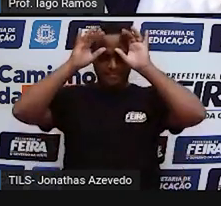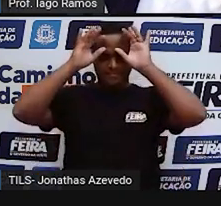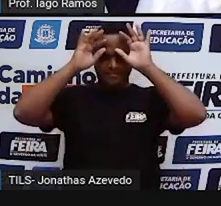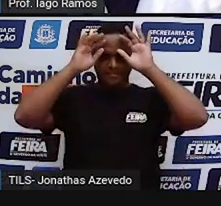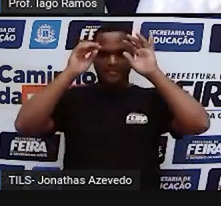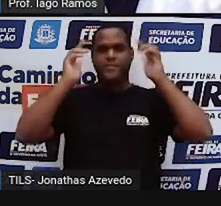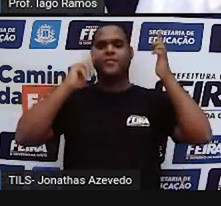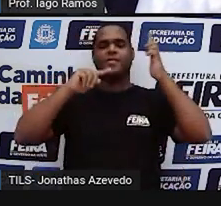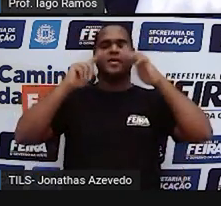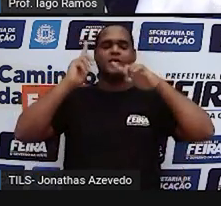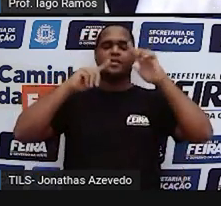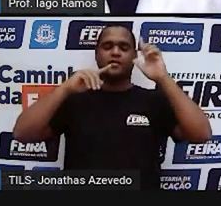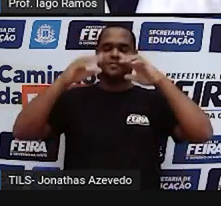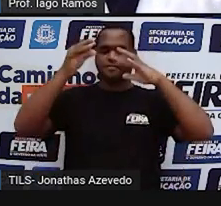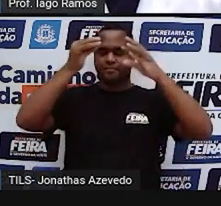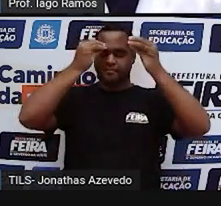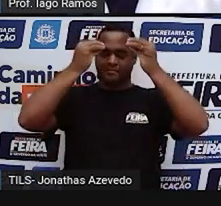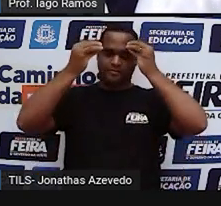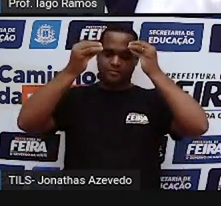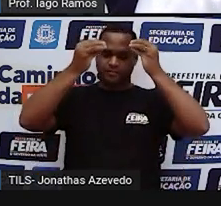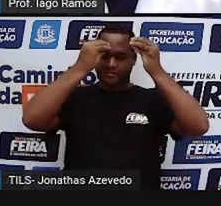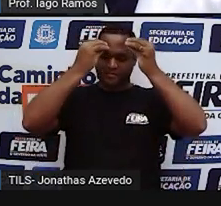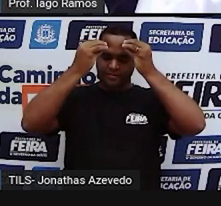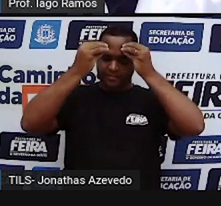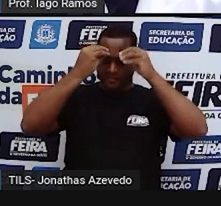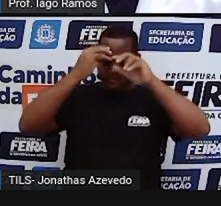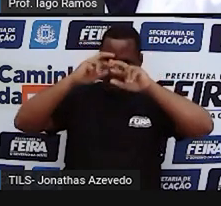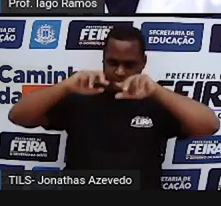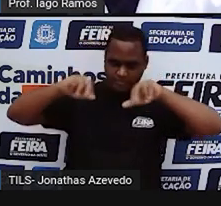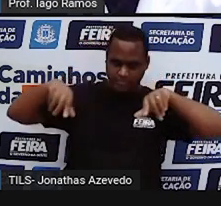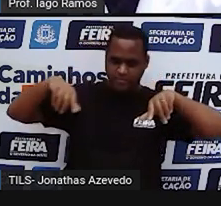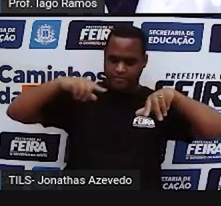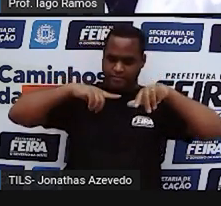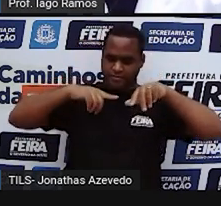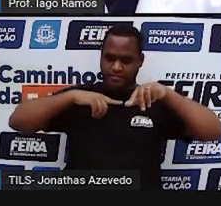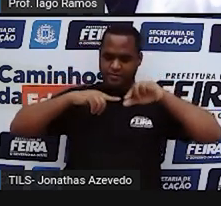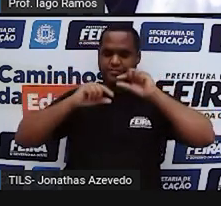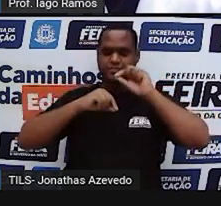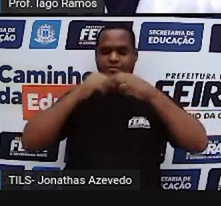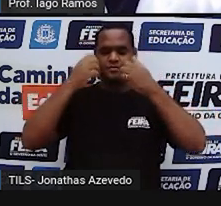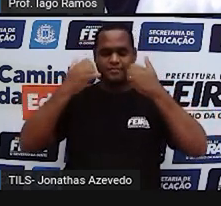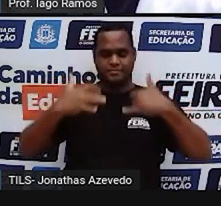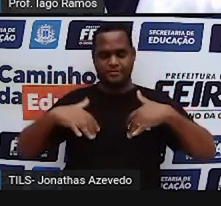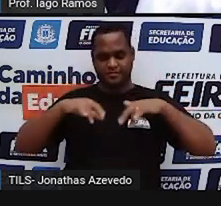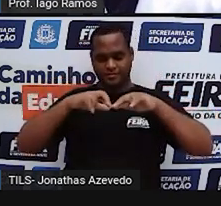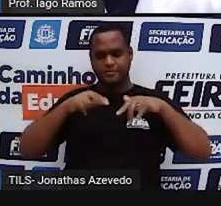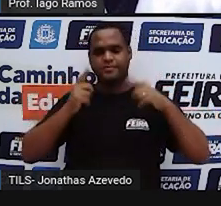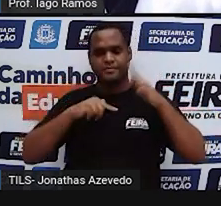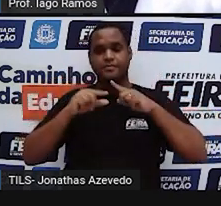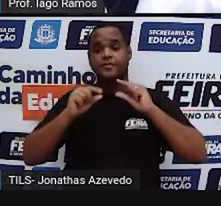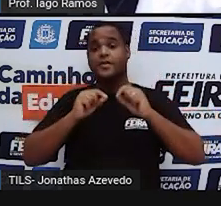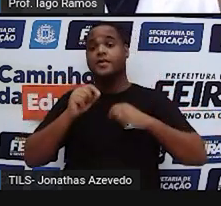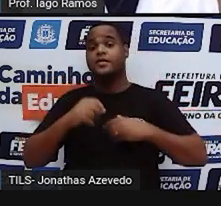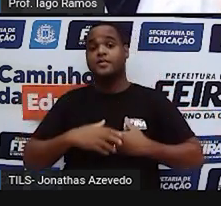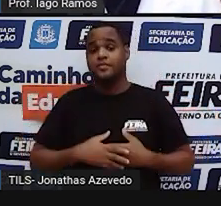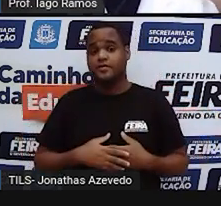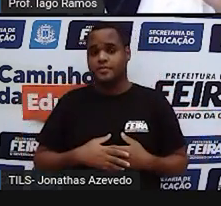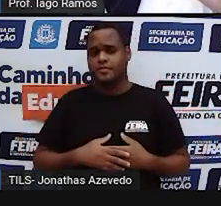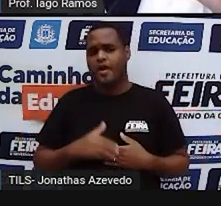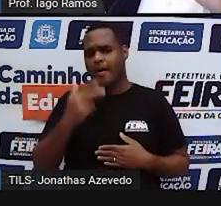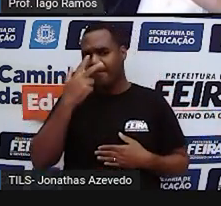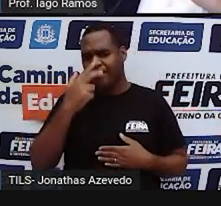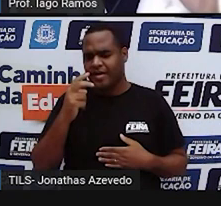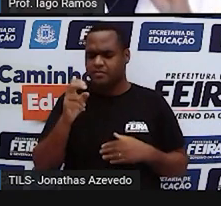consiga né guardar o máximo de informações que a gente pegou até aqui parece